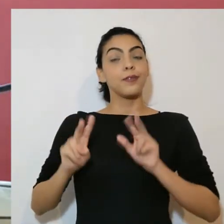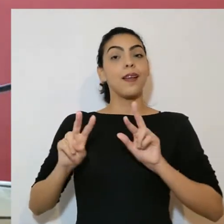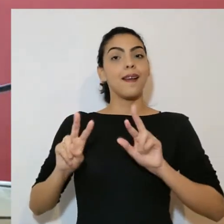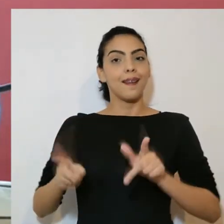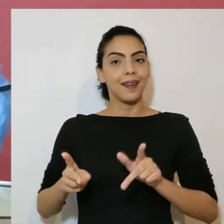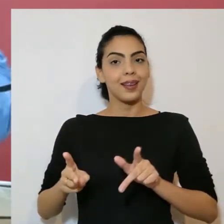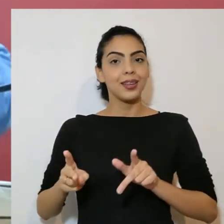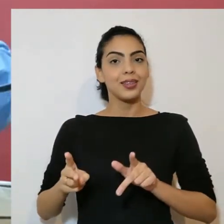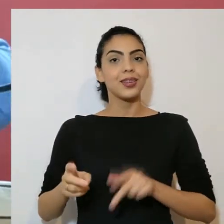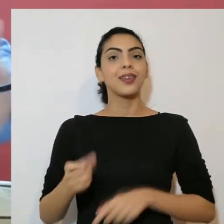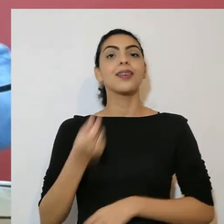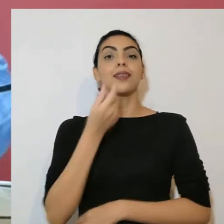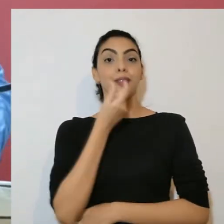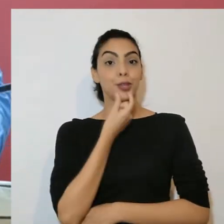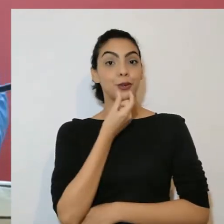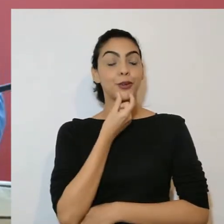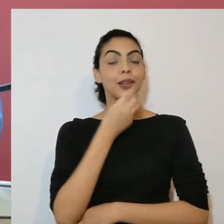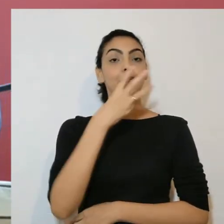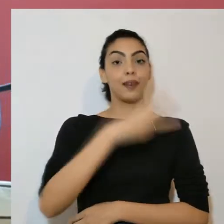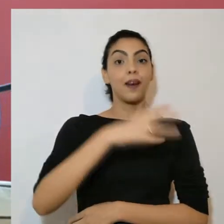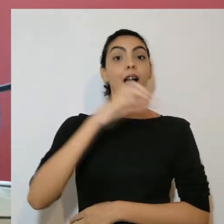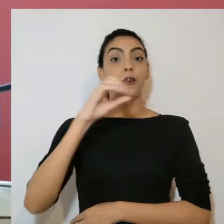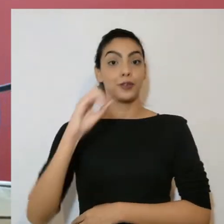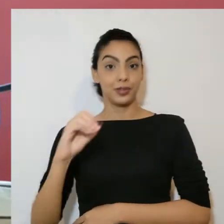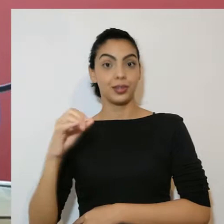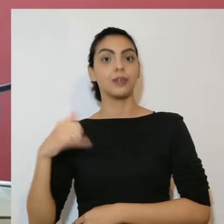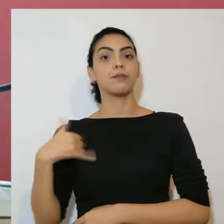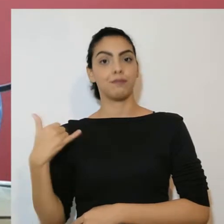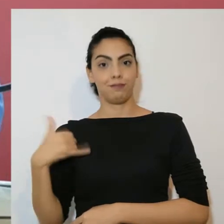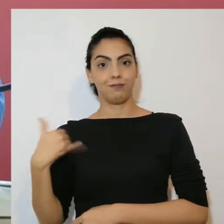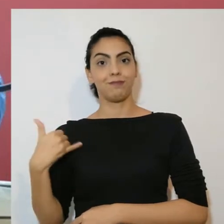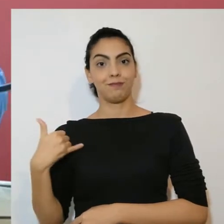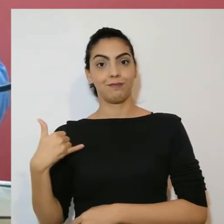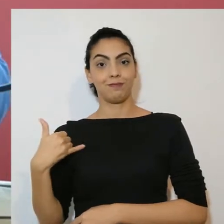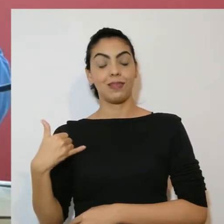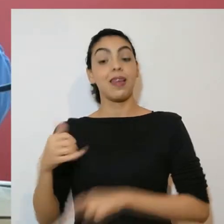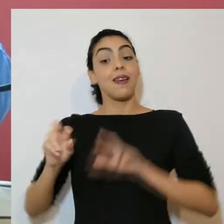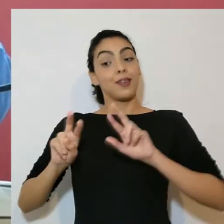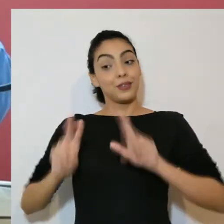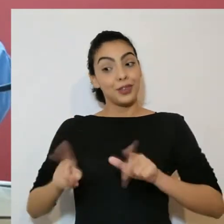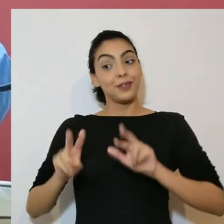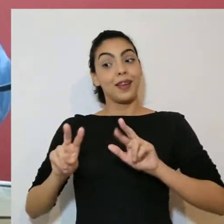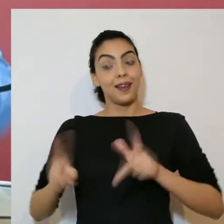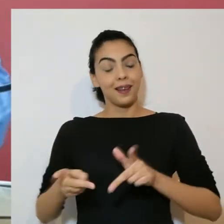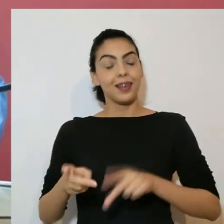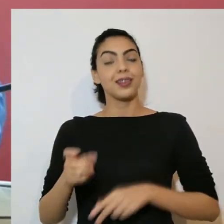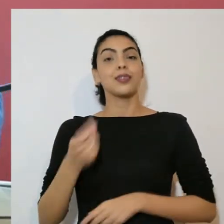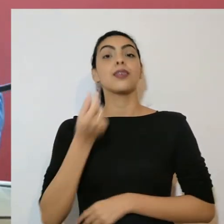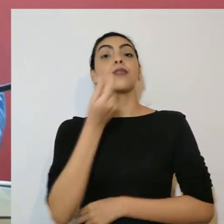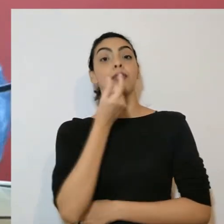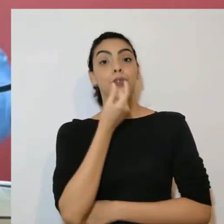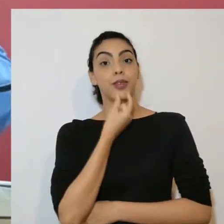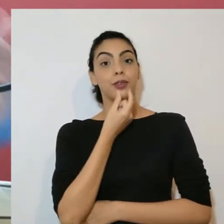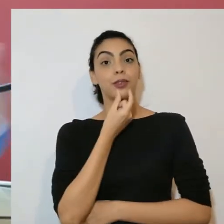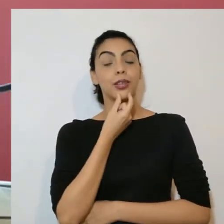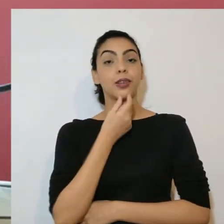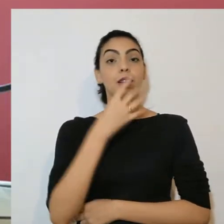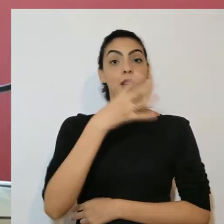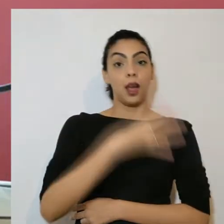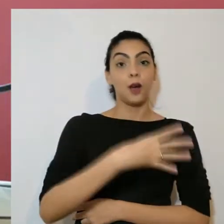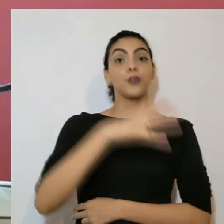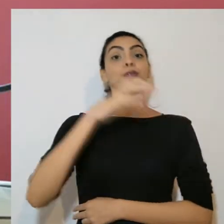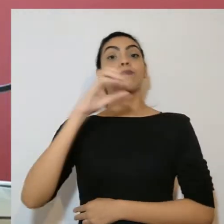diferente de ser solteiro aos 30 anos. E ser solteiro aos 30 anos é